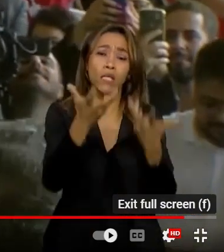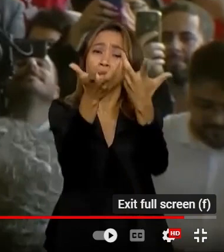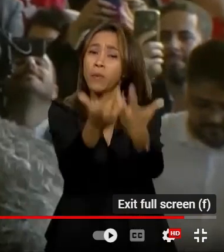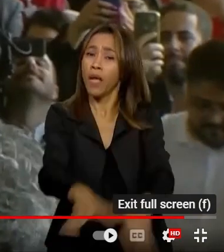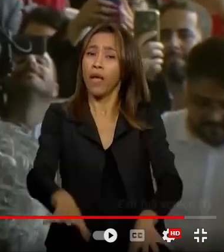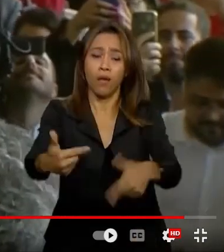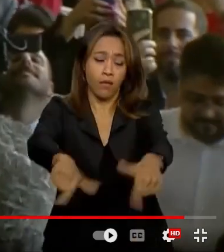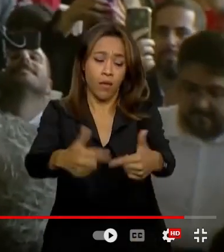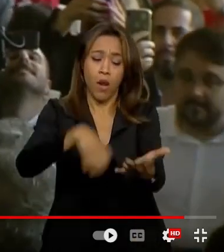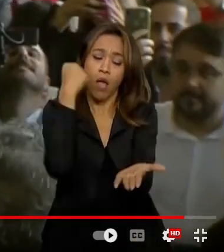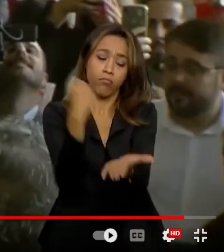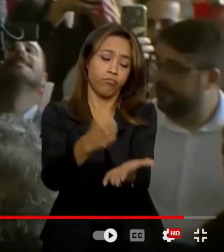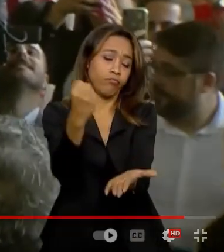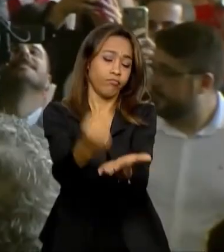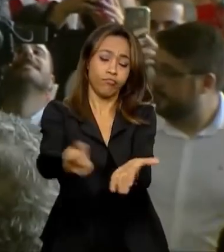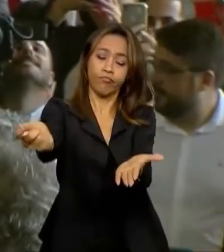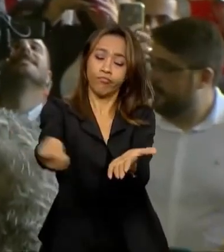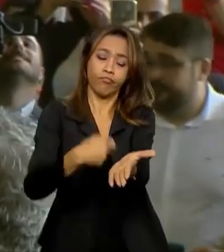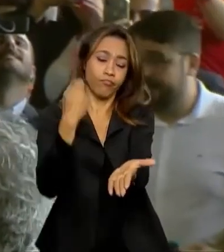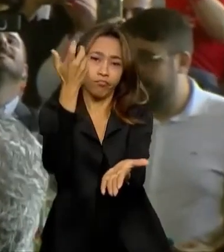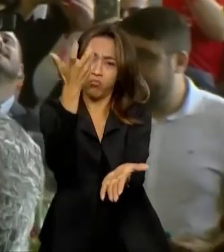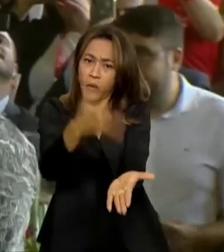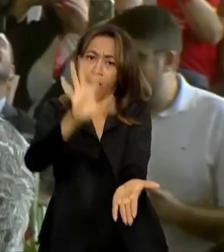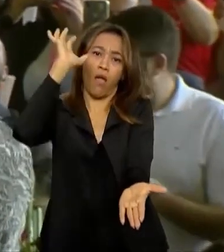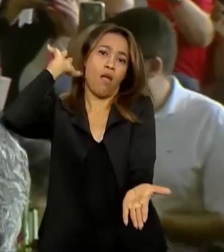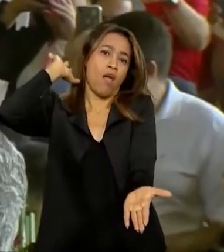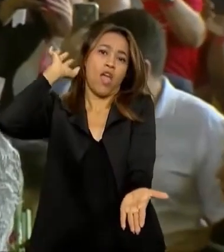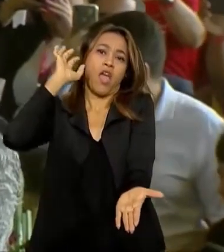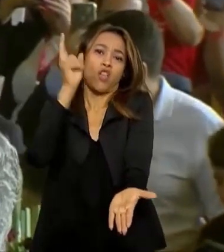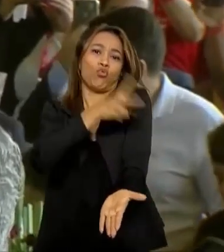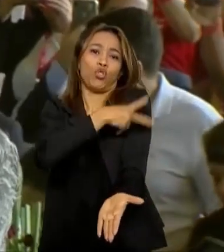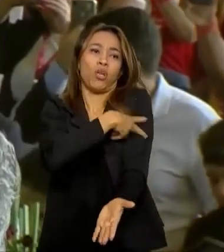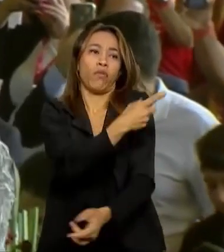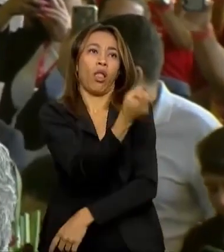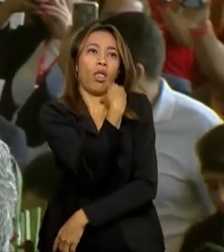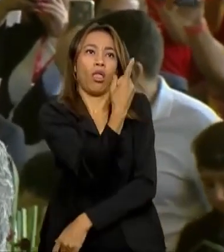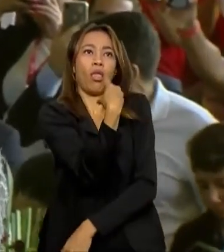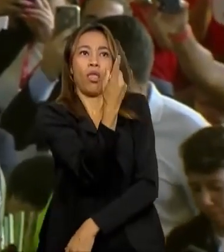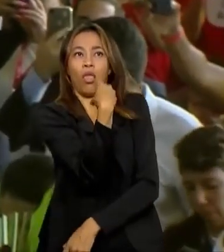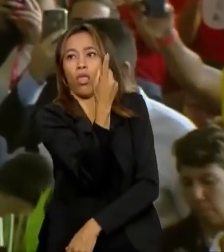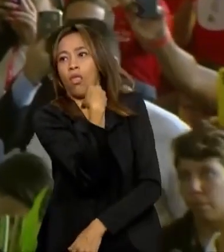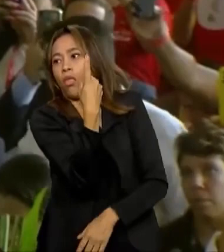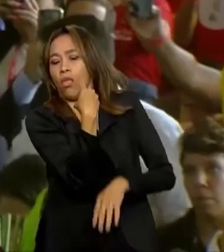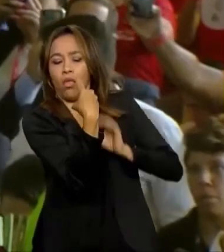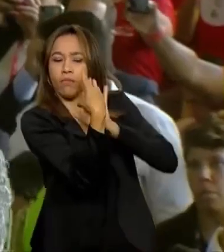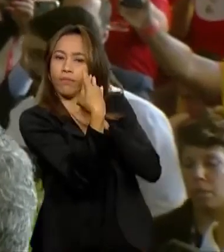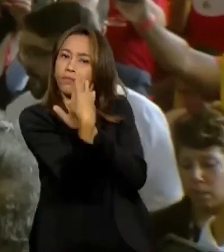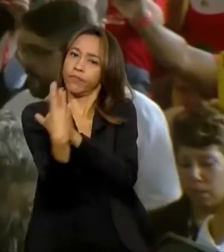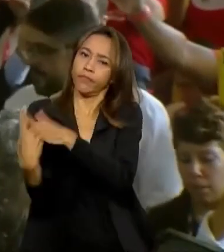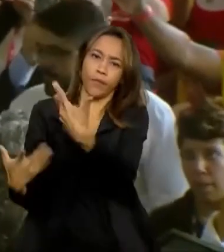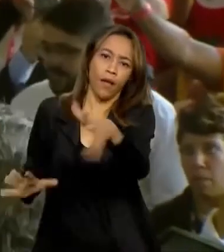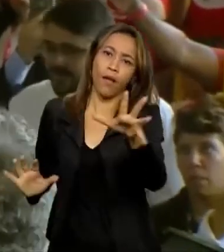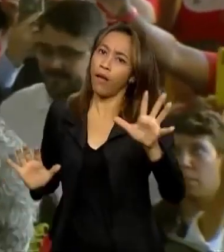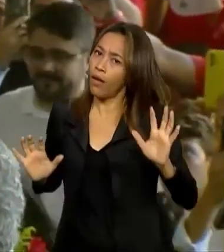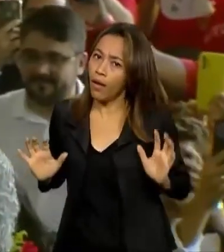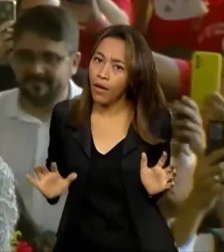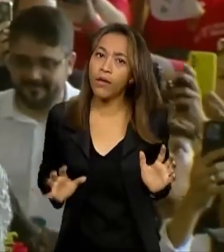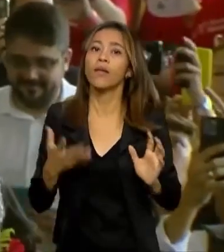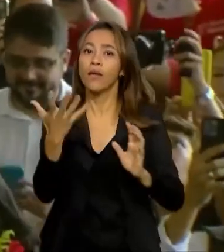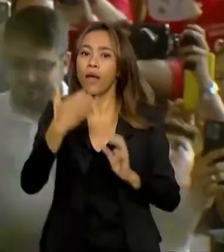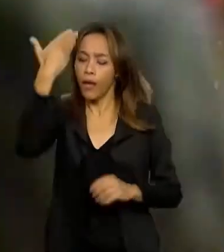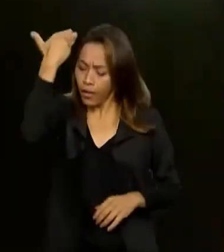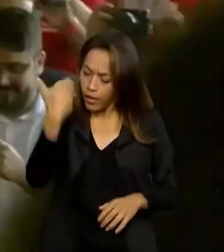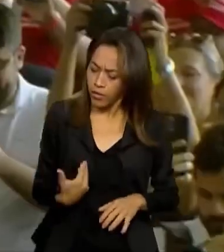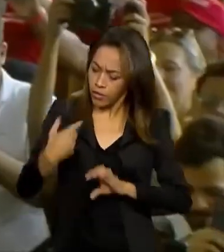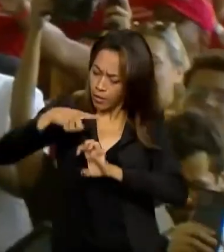é recepcionado pelo governador Elmano de Freitas. Vamos acompanhar um pouquinho da palavra do presidente Lula a partir de agora. Eles querem ser